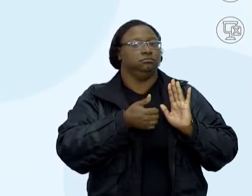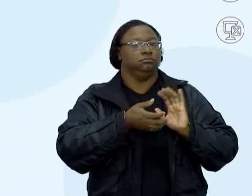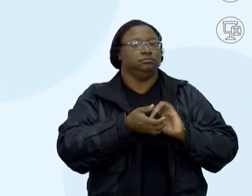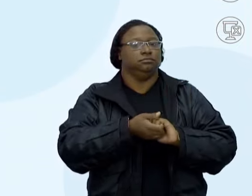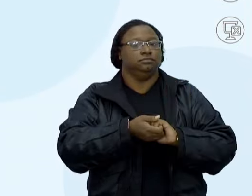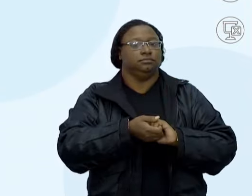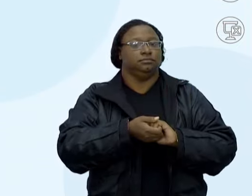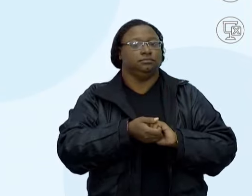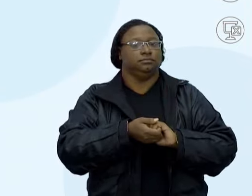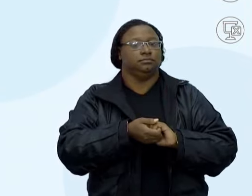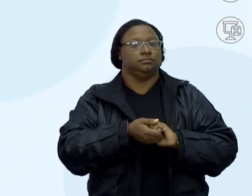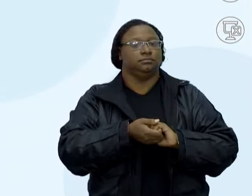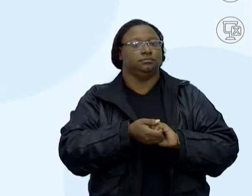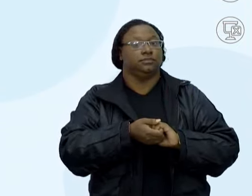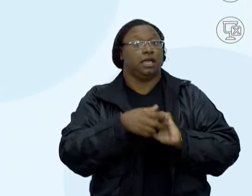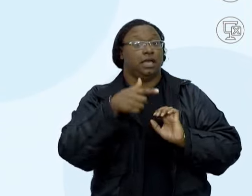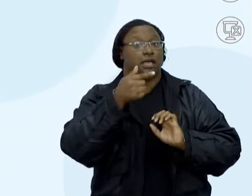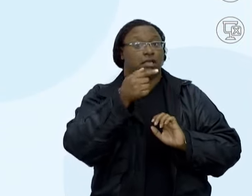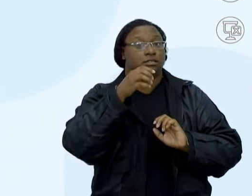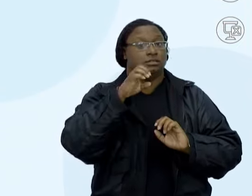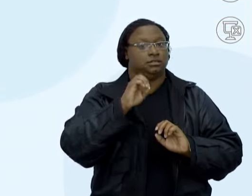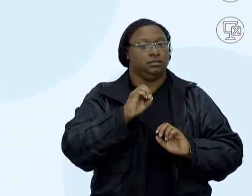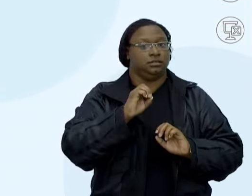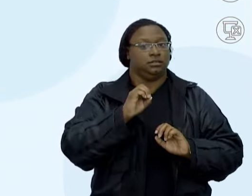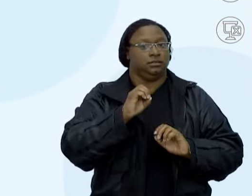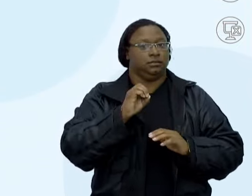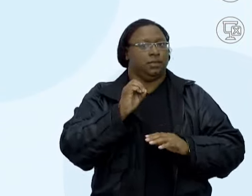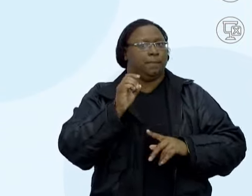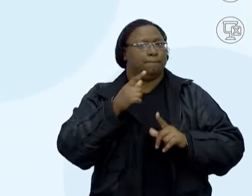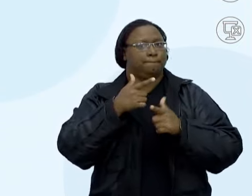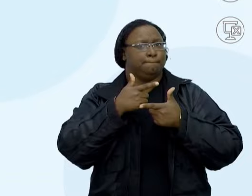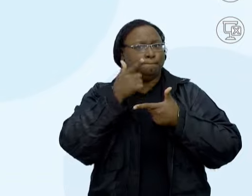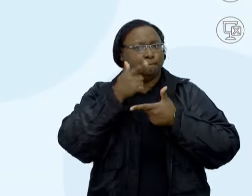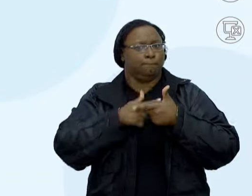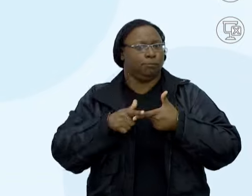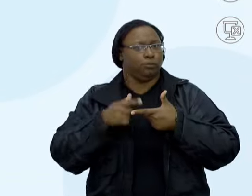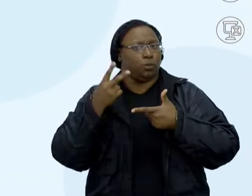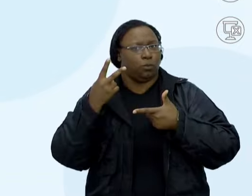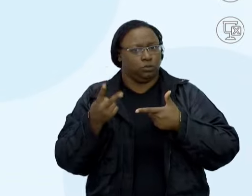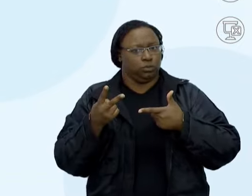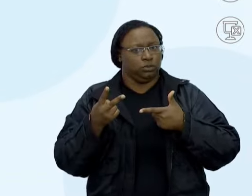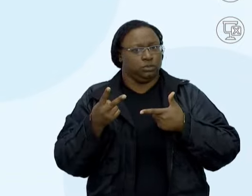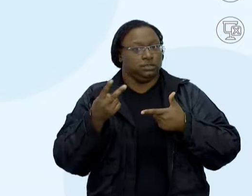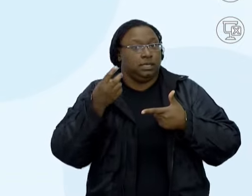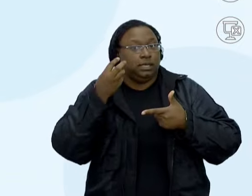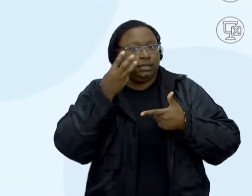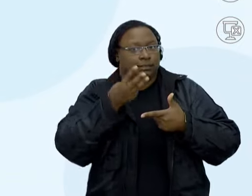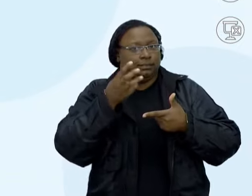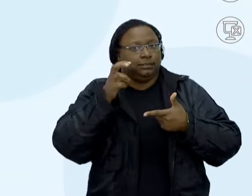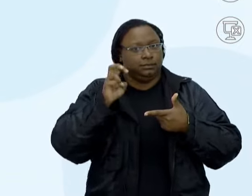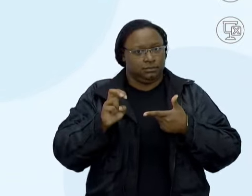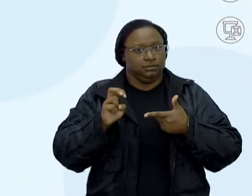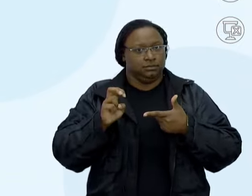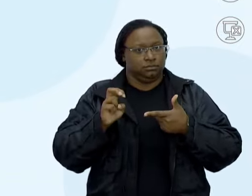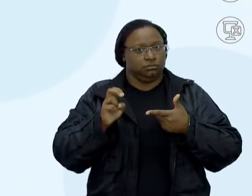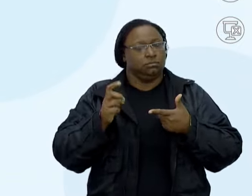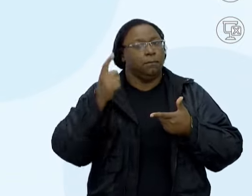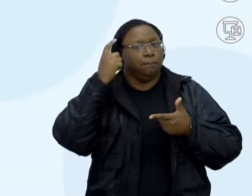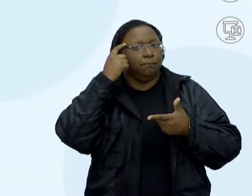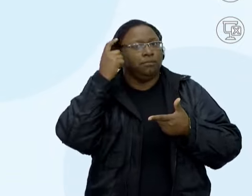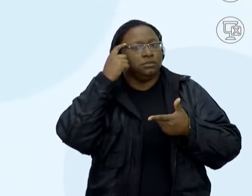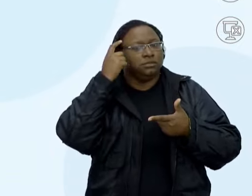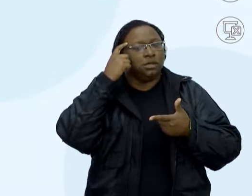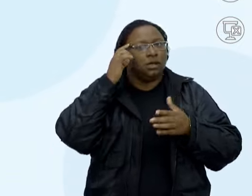metade não é 35 centímetros? Então, se a gente pensar 35 centímetros, não tem uma proporcionalidade